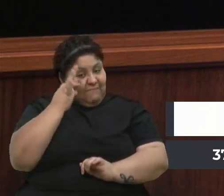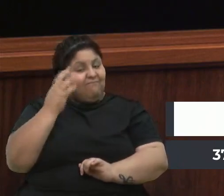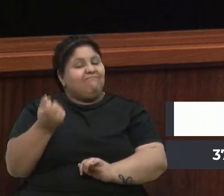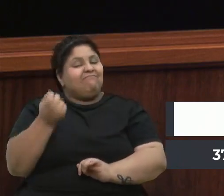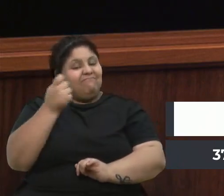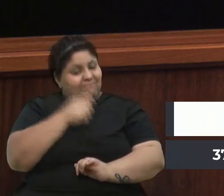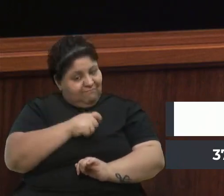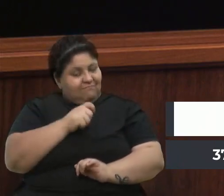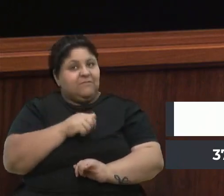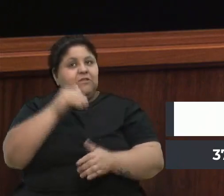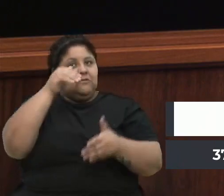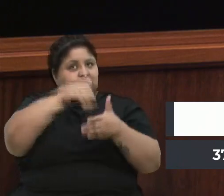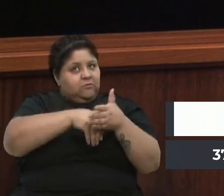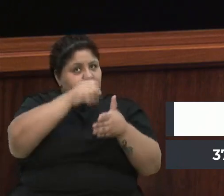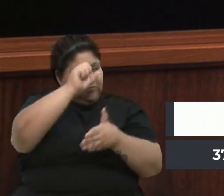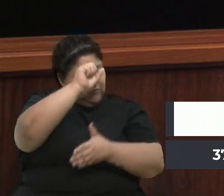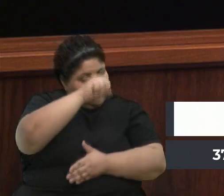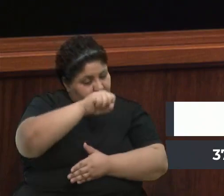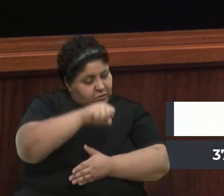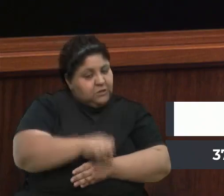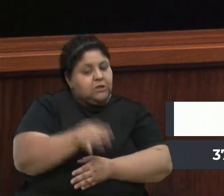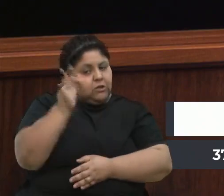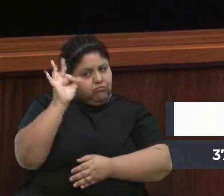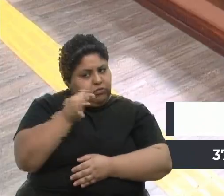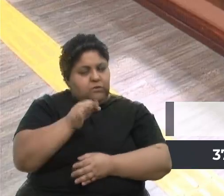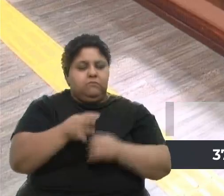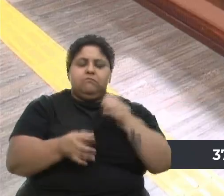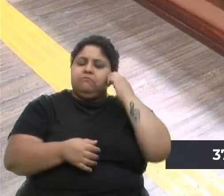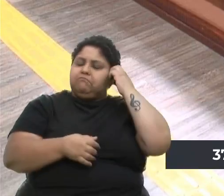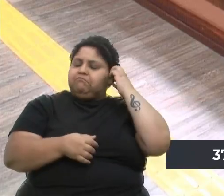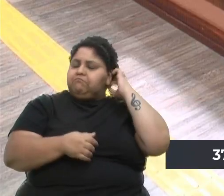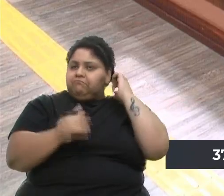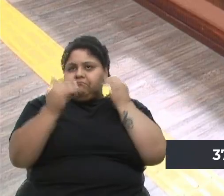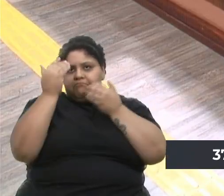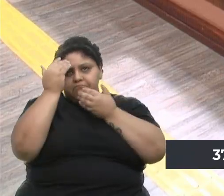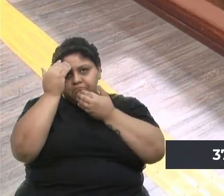necessário. Votarei sim, com toda certeza. Obrigado. Para declarar voto.